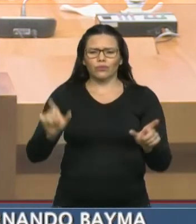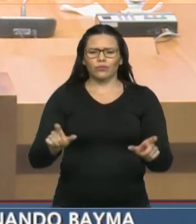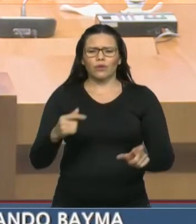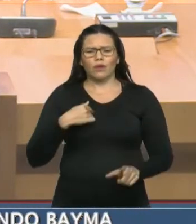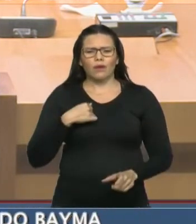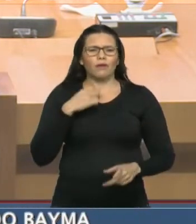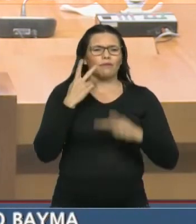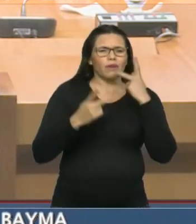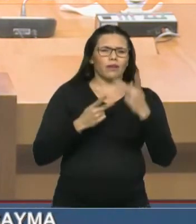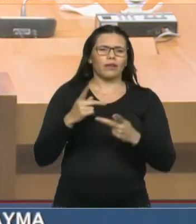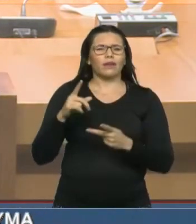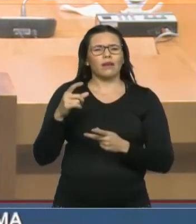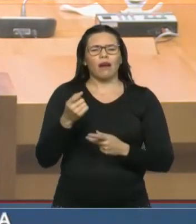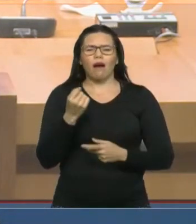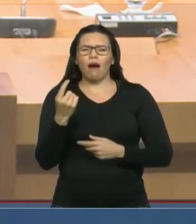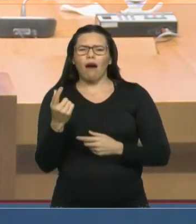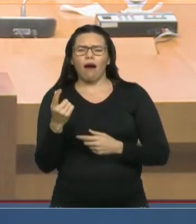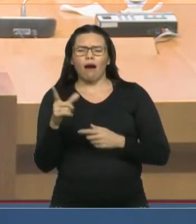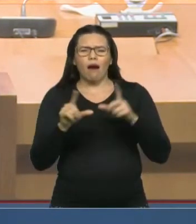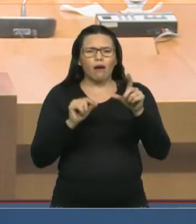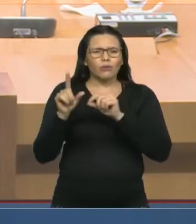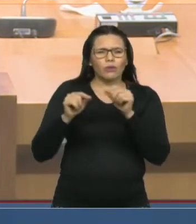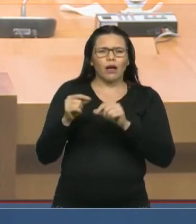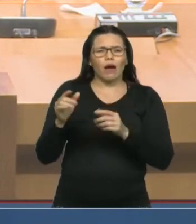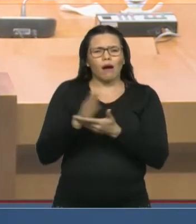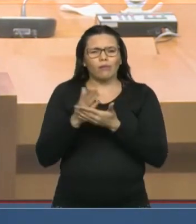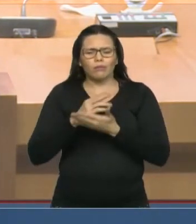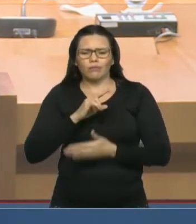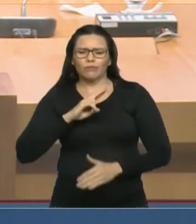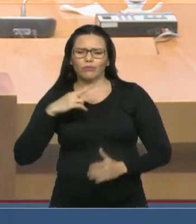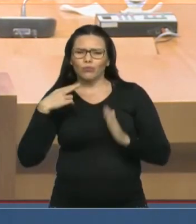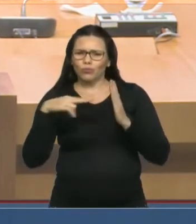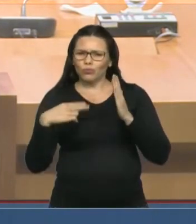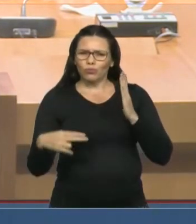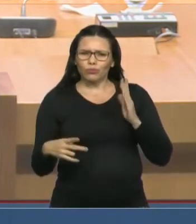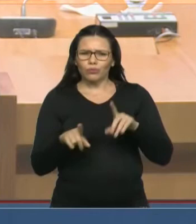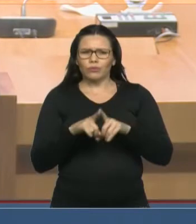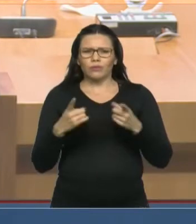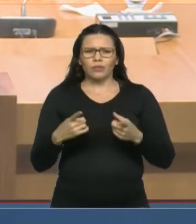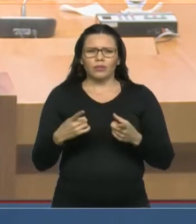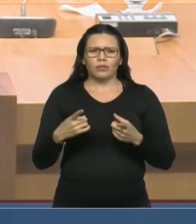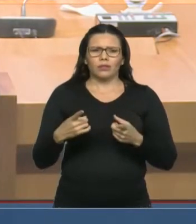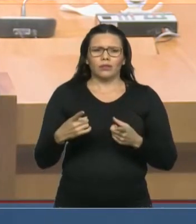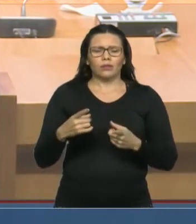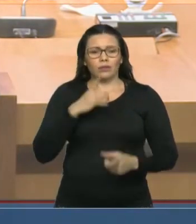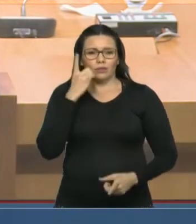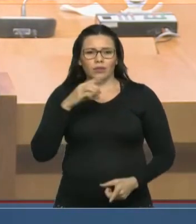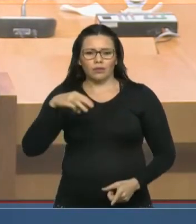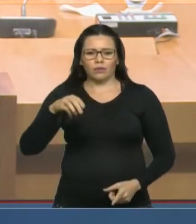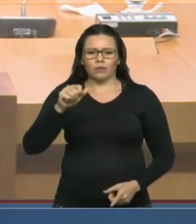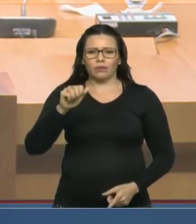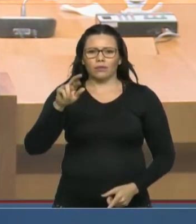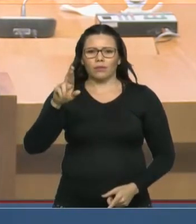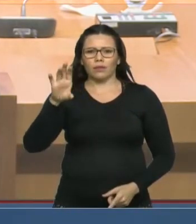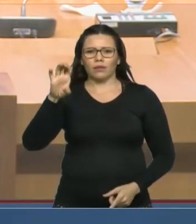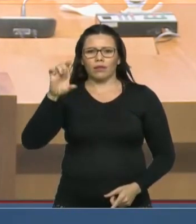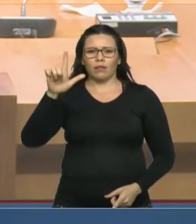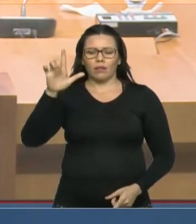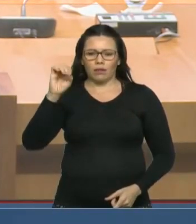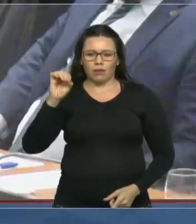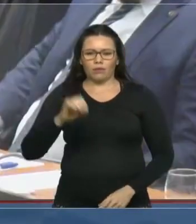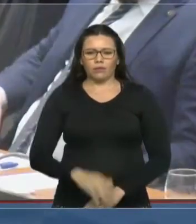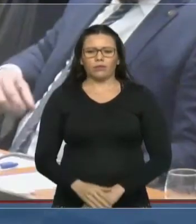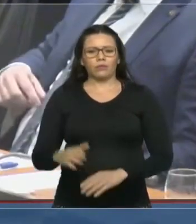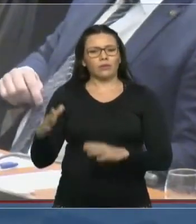presidente como os membros da casa representantes. O deputado Marcelo, hoje do gabinete civil, representando o